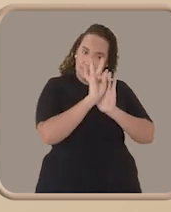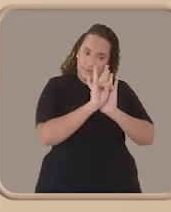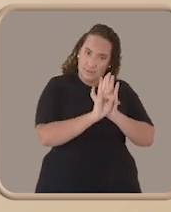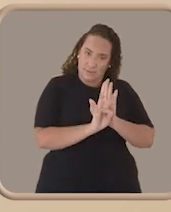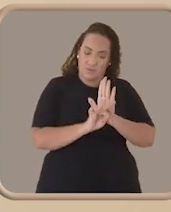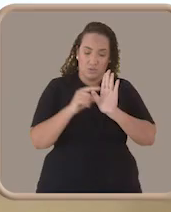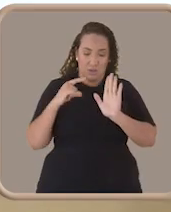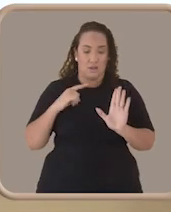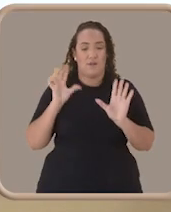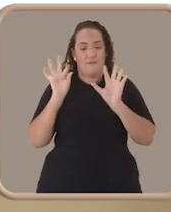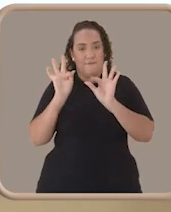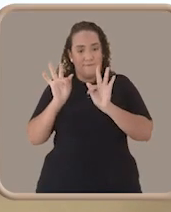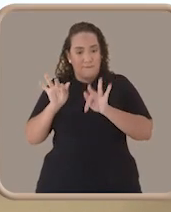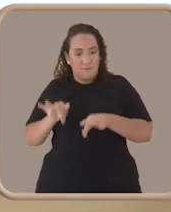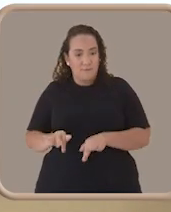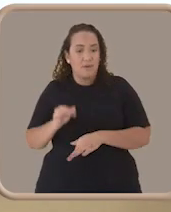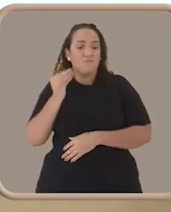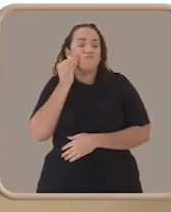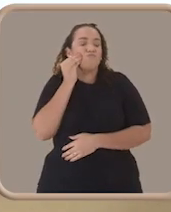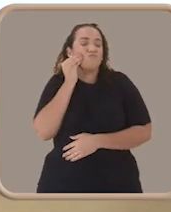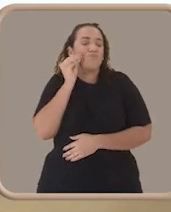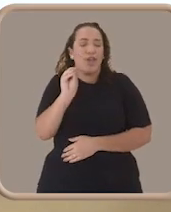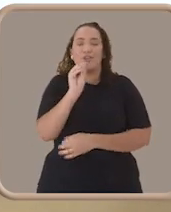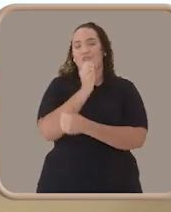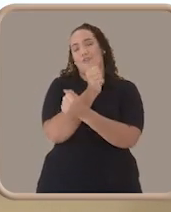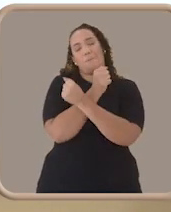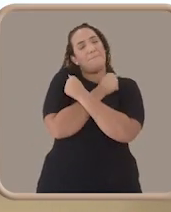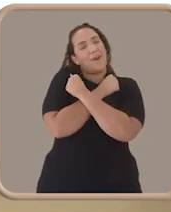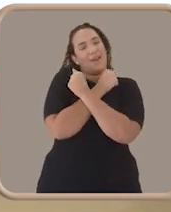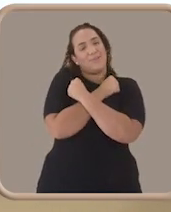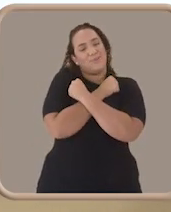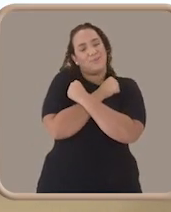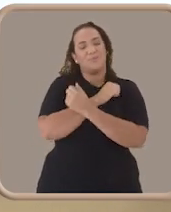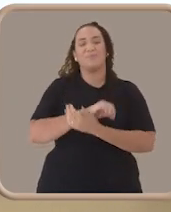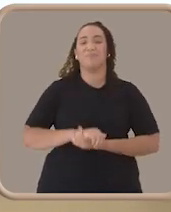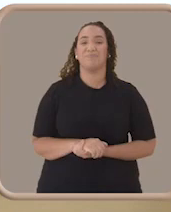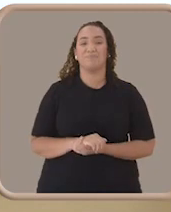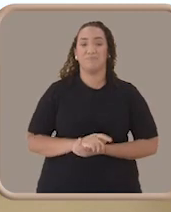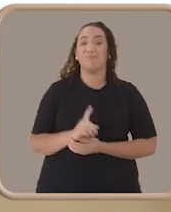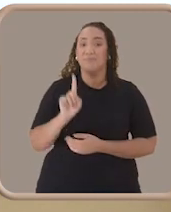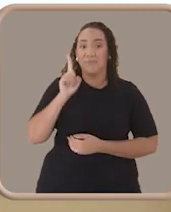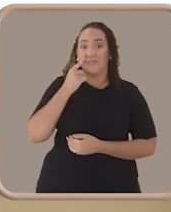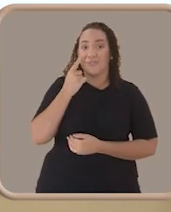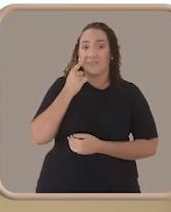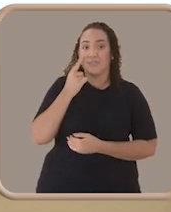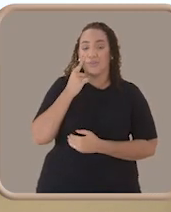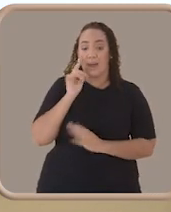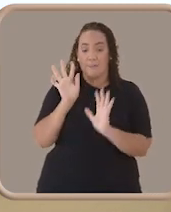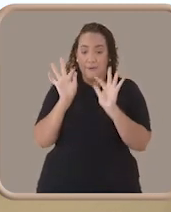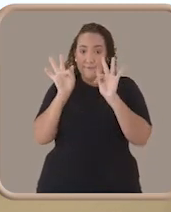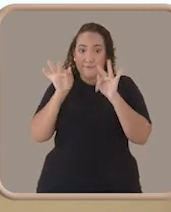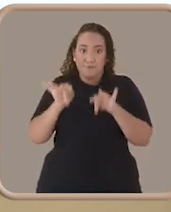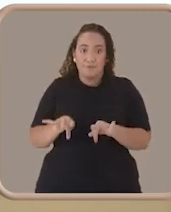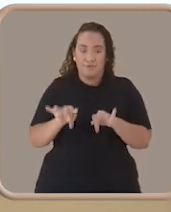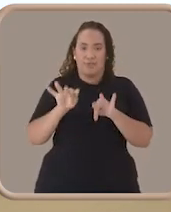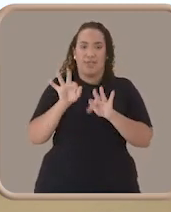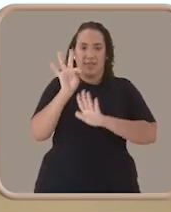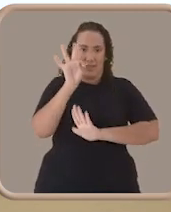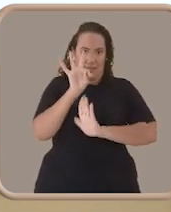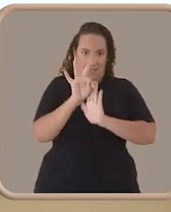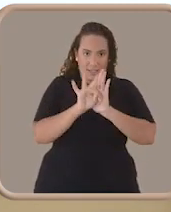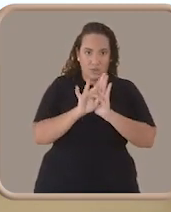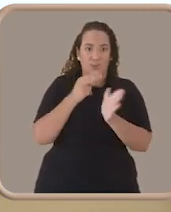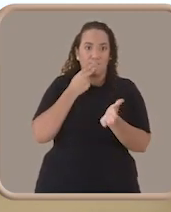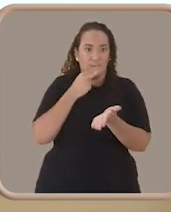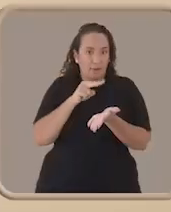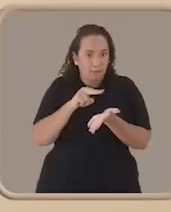chegar ao fim. Beijos e um forte abraço. Assim, a saudação é uma forma de finalizar a nossa carta, e